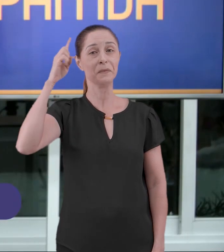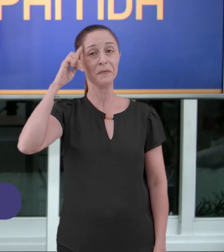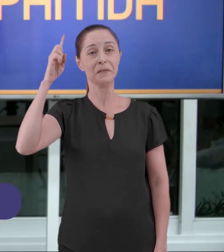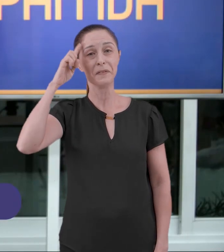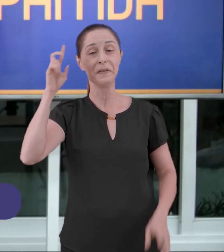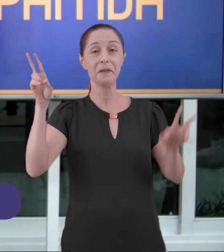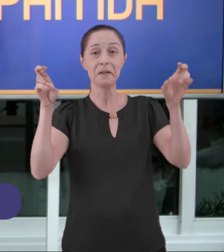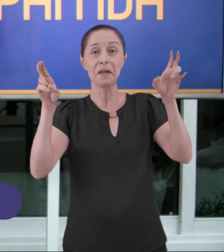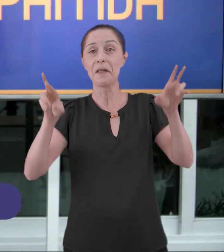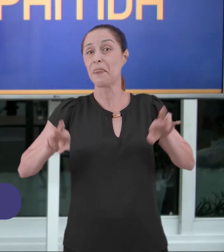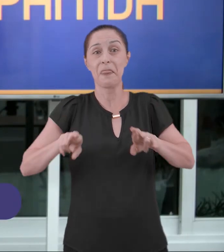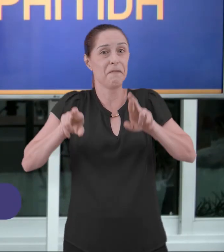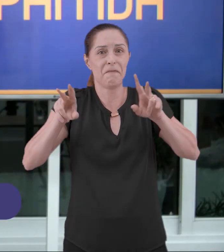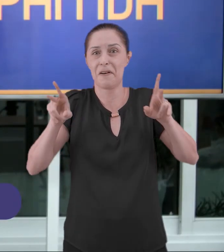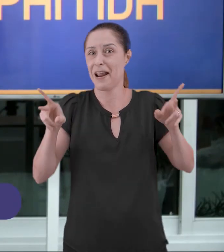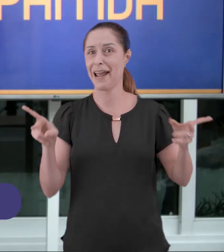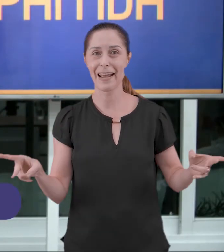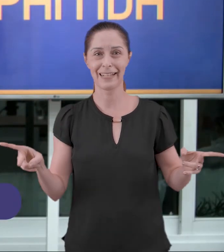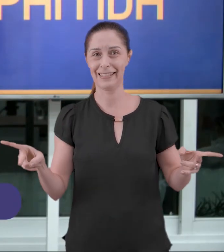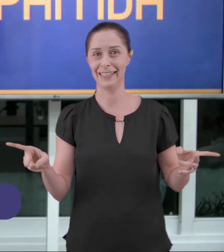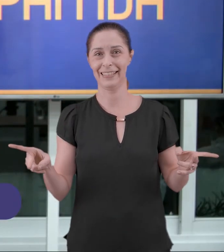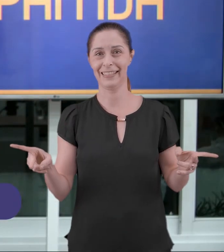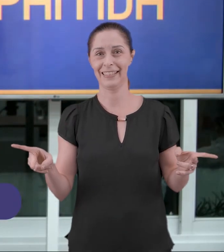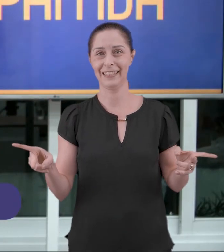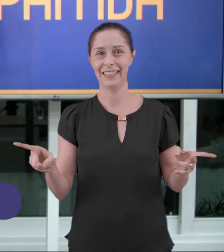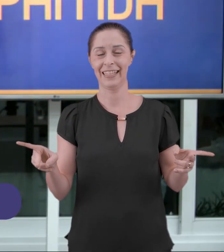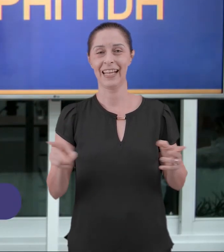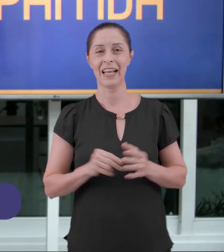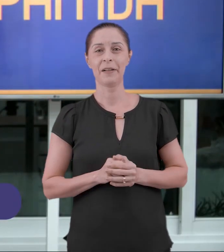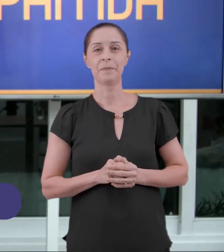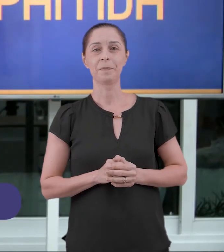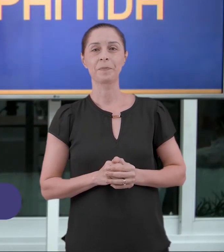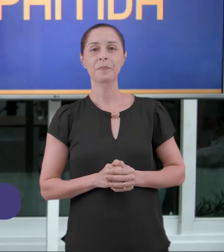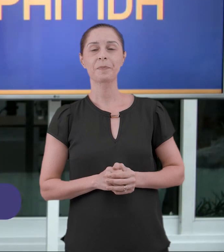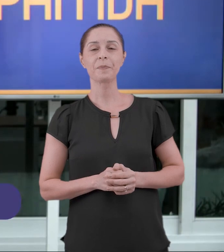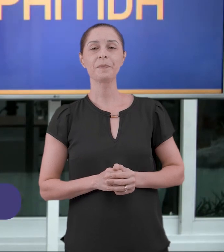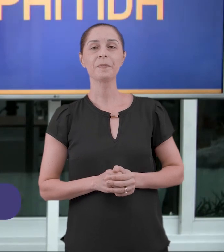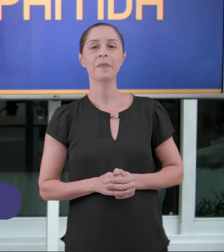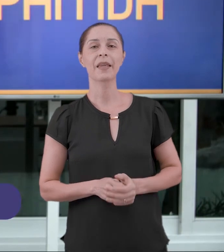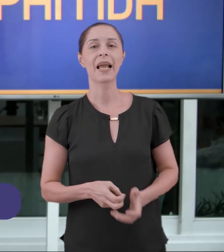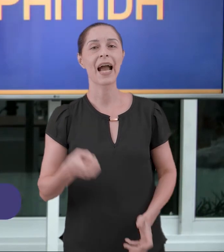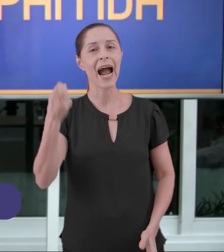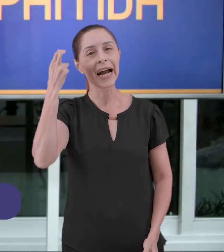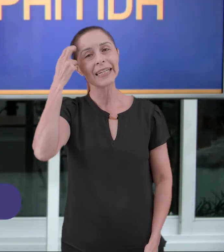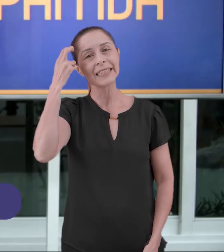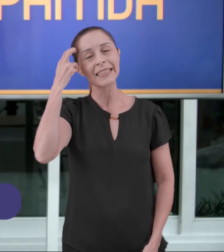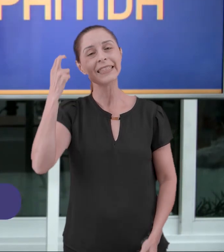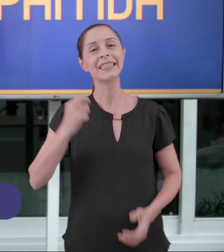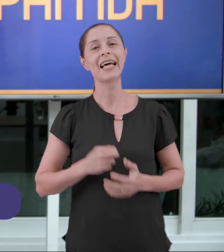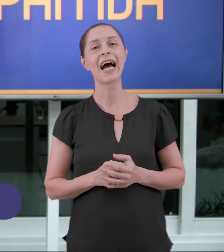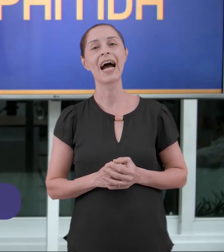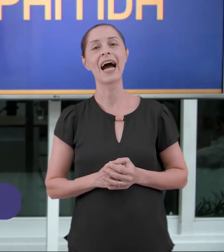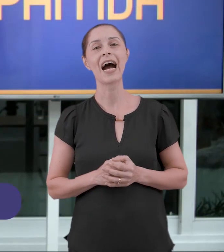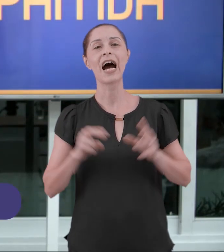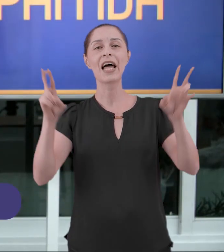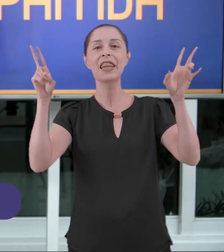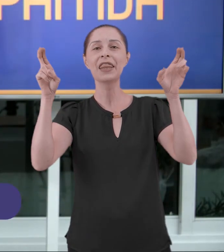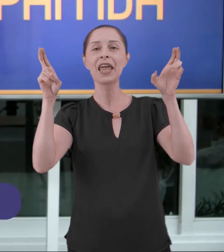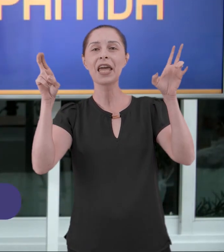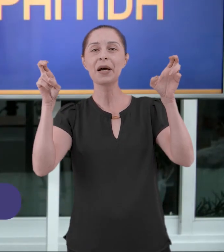nessa conferência, né, do GEPANDA. Na quinta-feira, eu quero lembrar você que nós falaremos